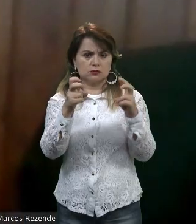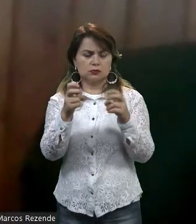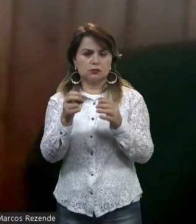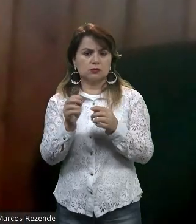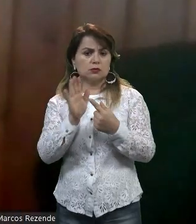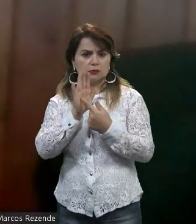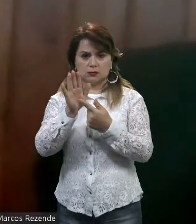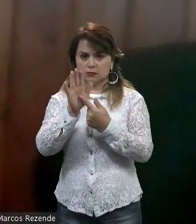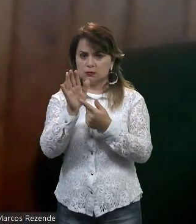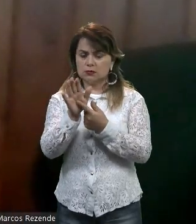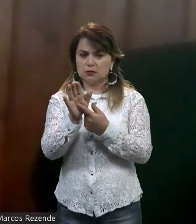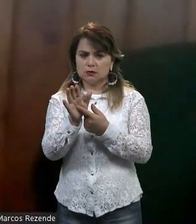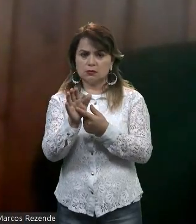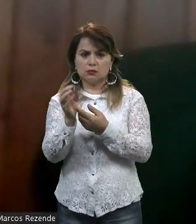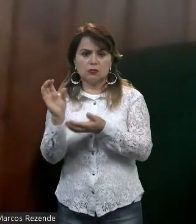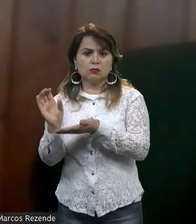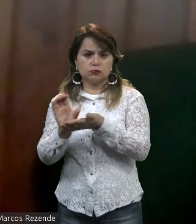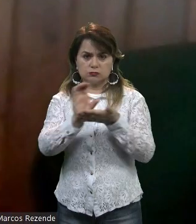remanejamento.